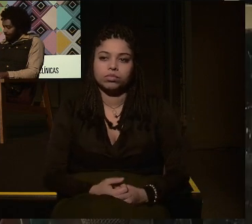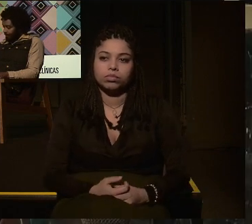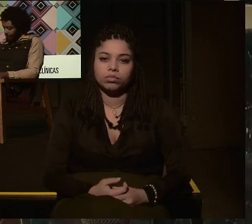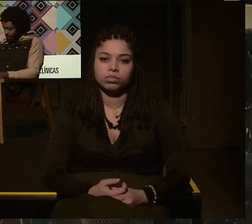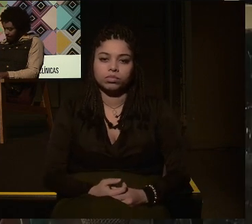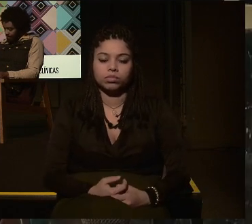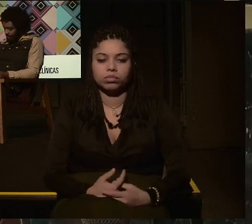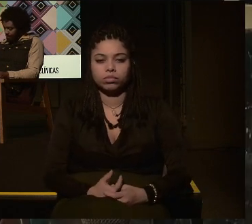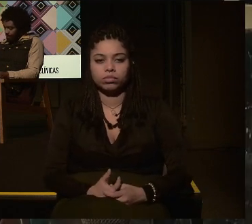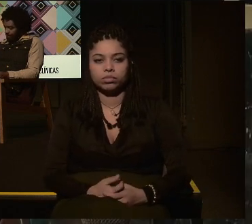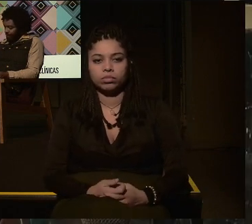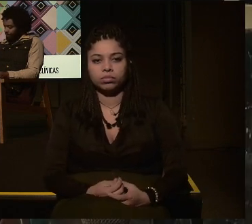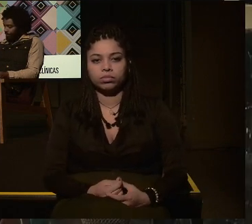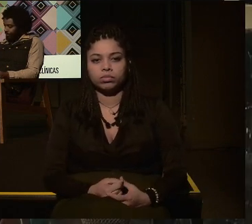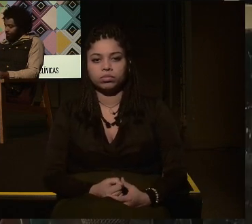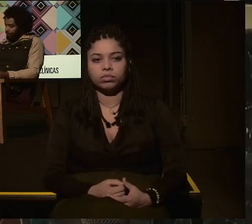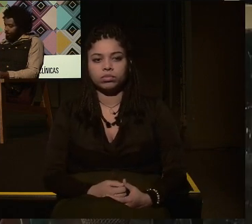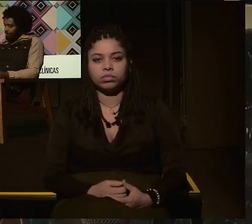desde que